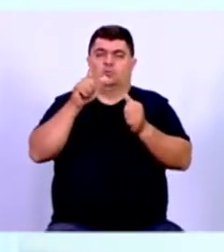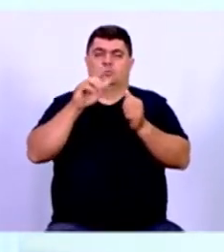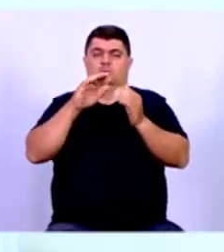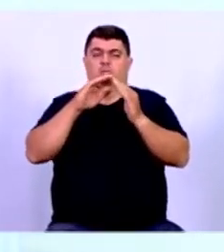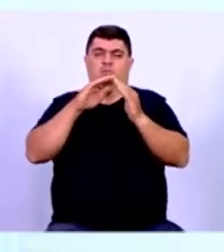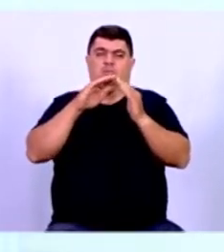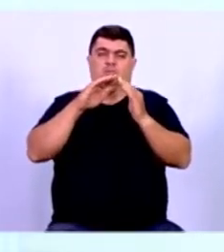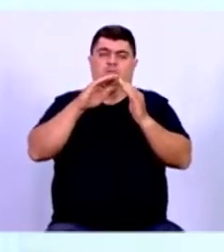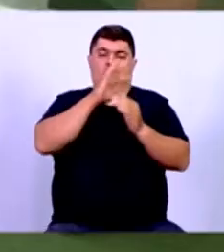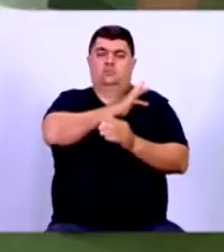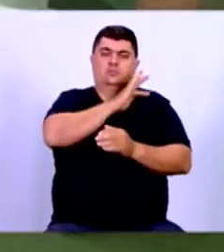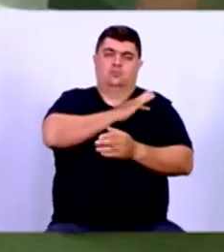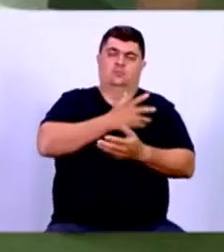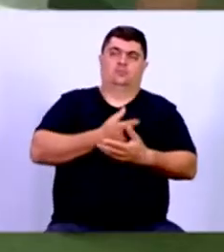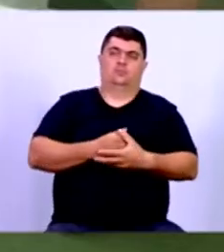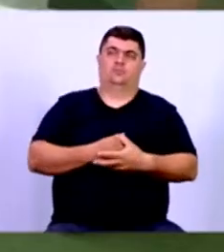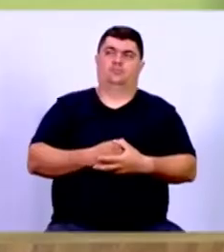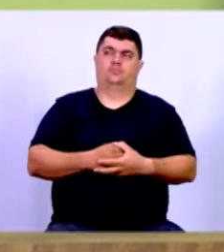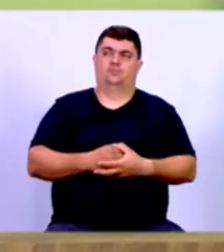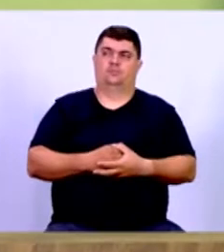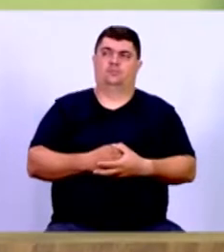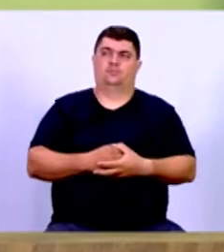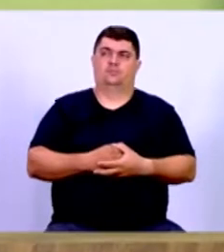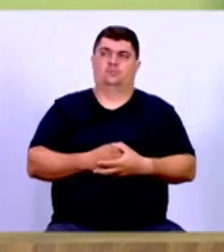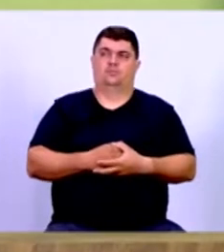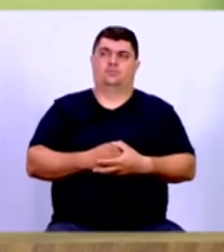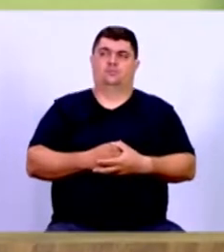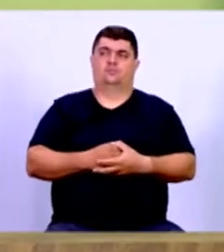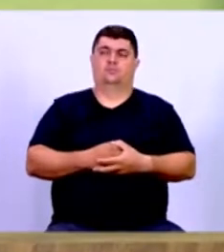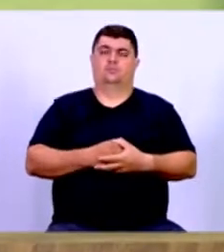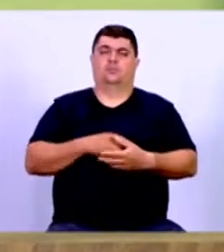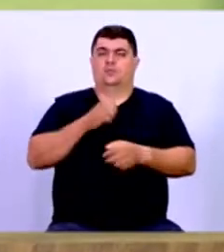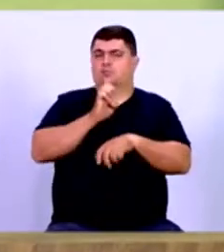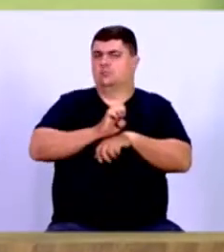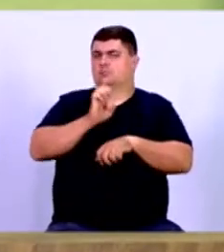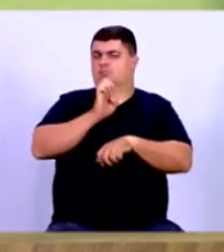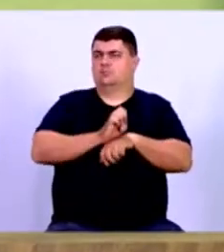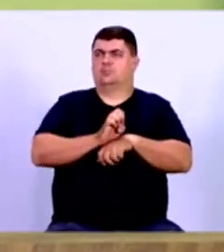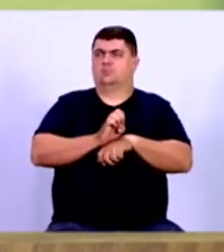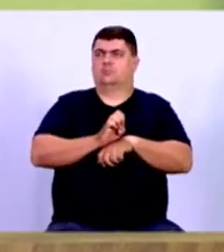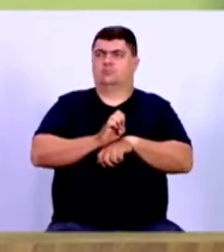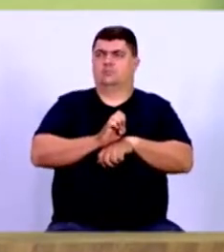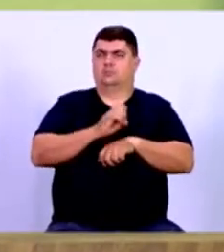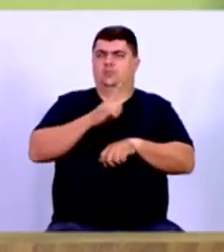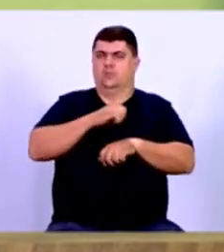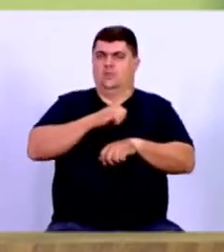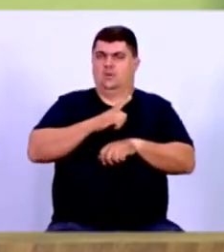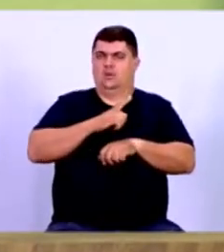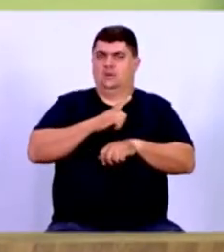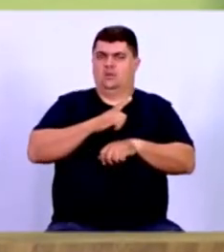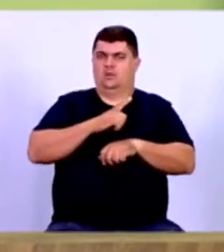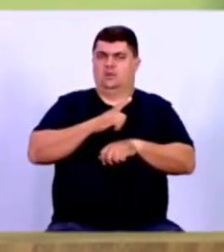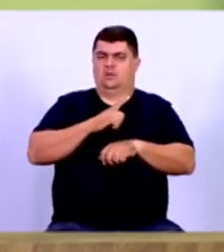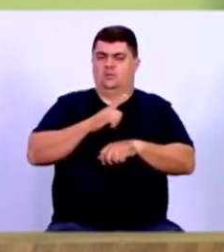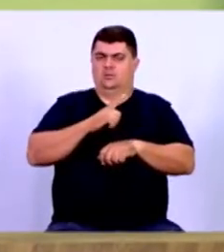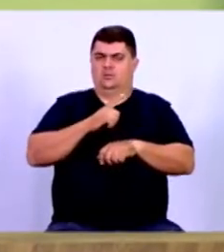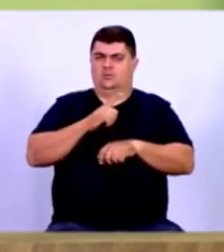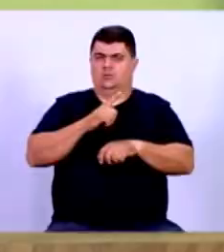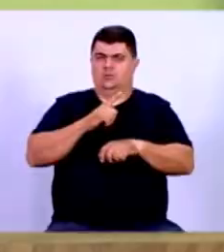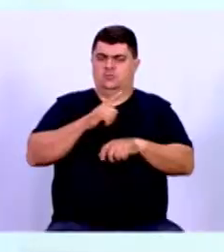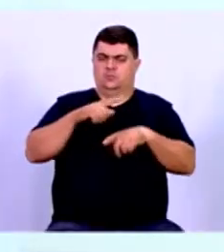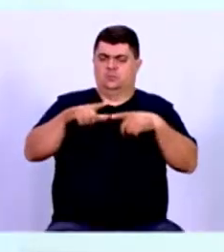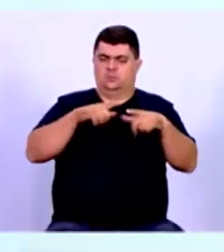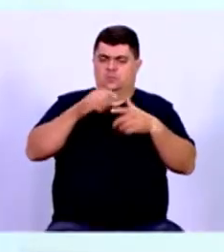estágios obrigatórios. O estagiário, no caso, ele tem uma relação de emprego com a empresa que o